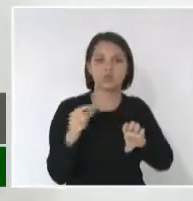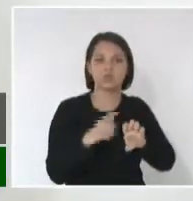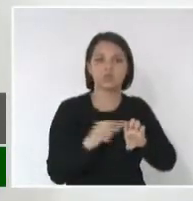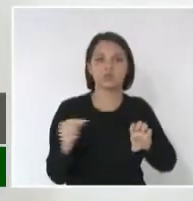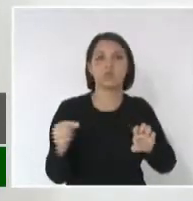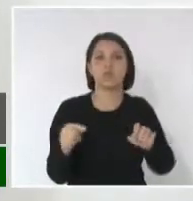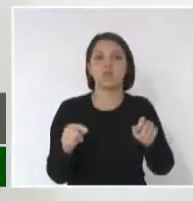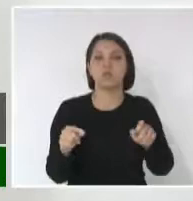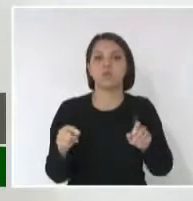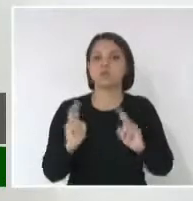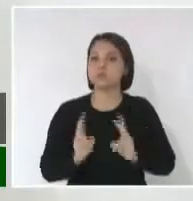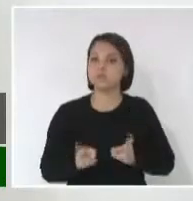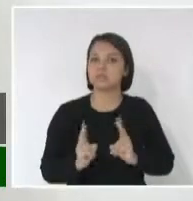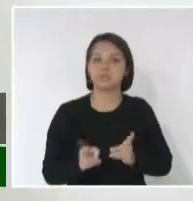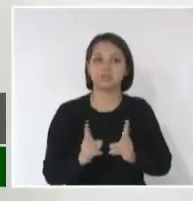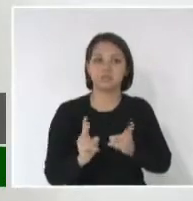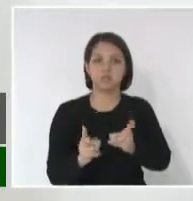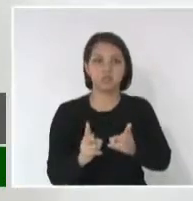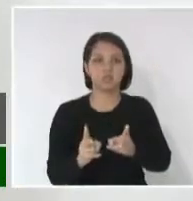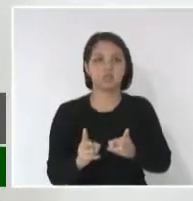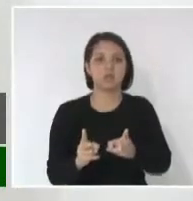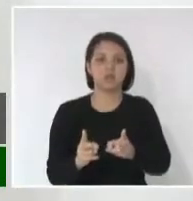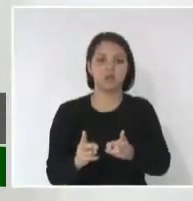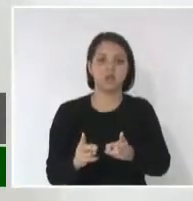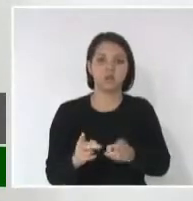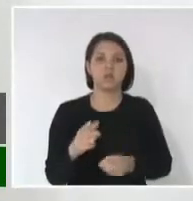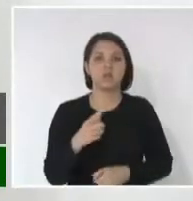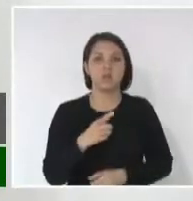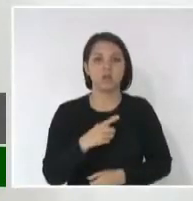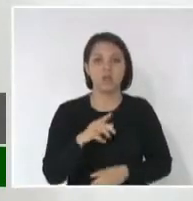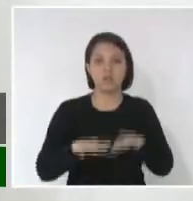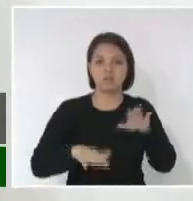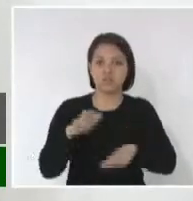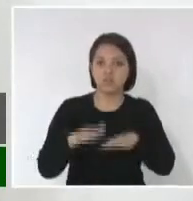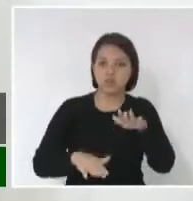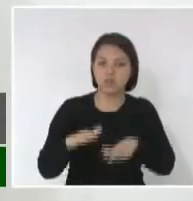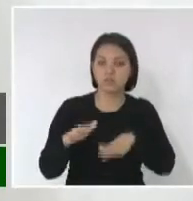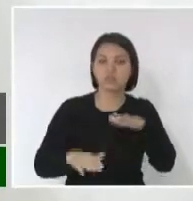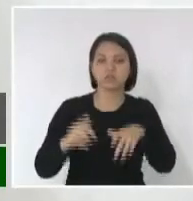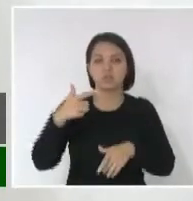e que nem sempre há esse reconhecimento